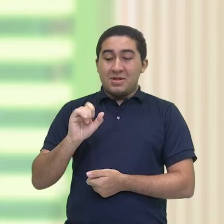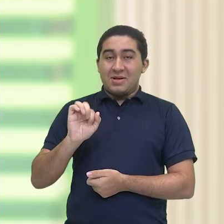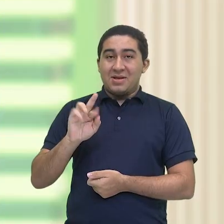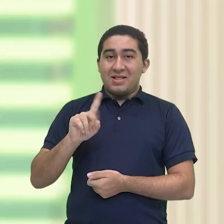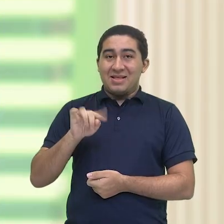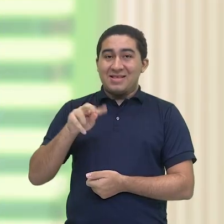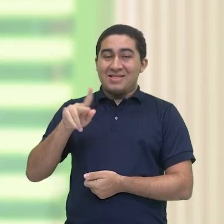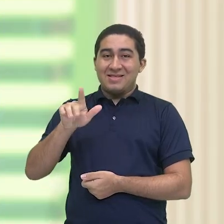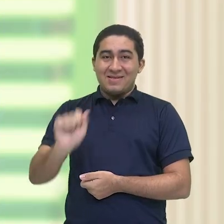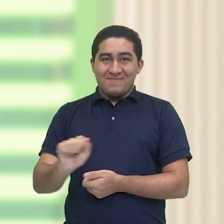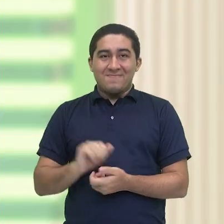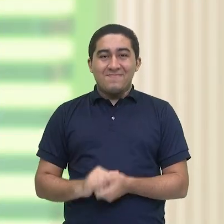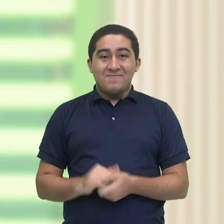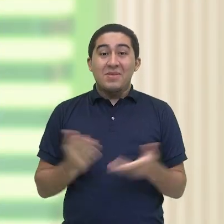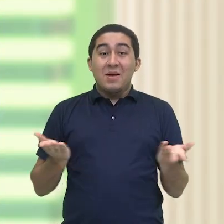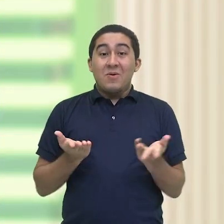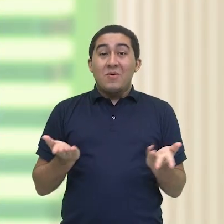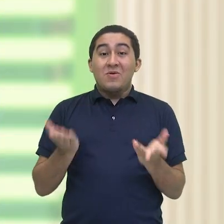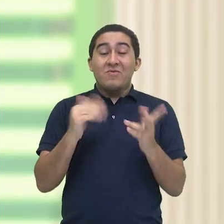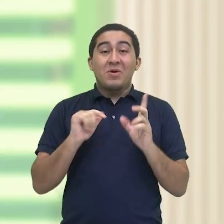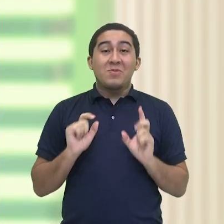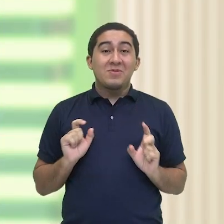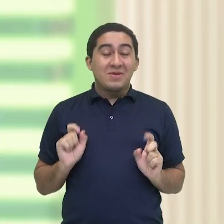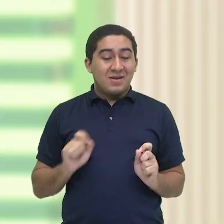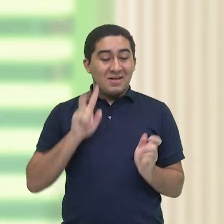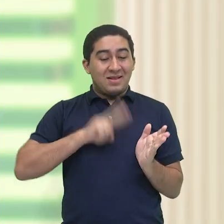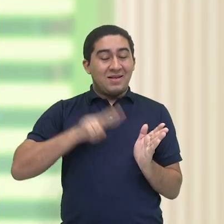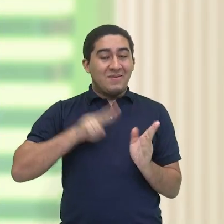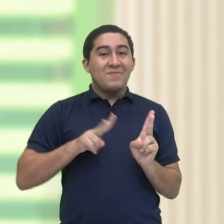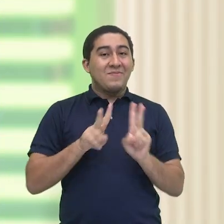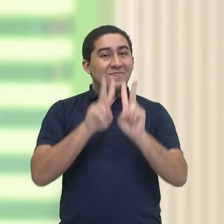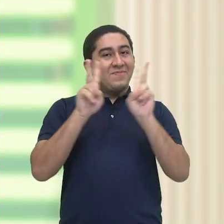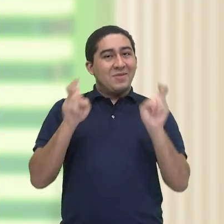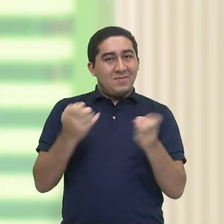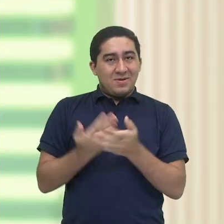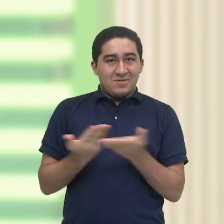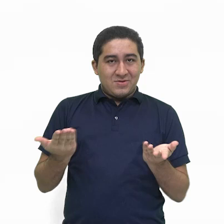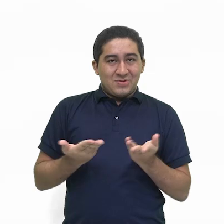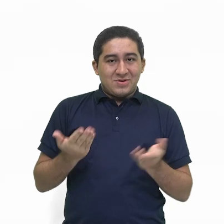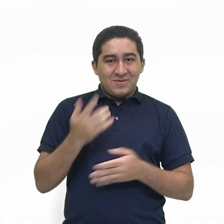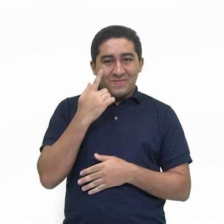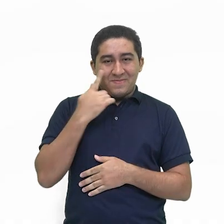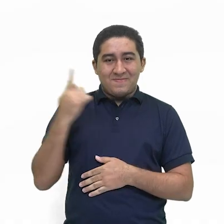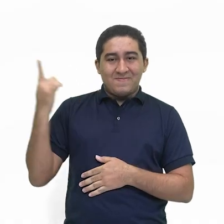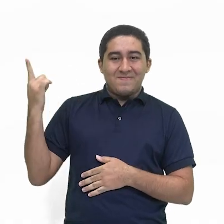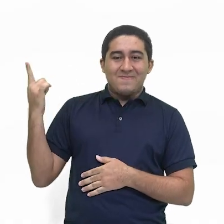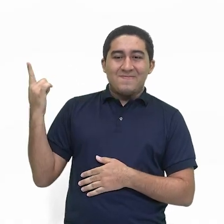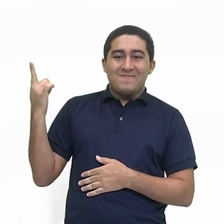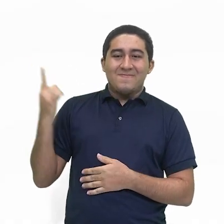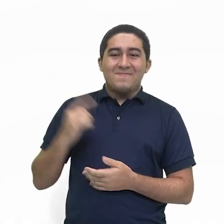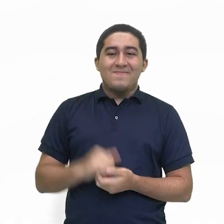Monteiro e agora vamos ler o objeto de conhecimento.